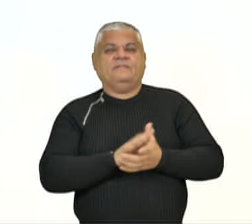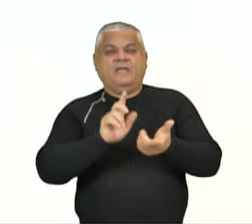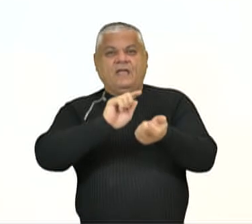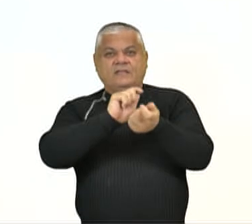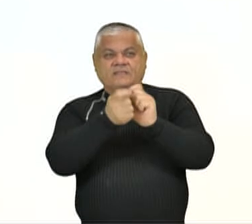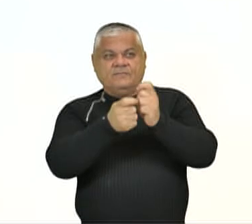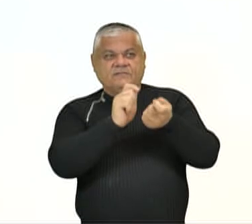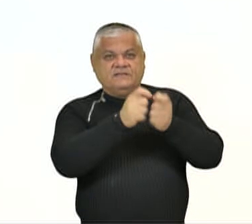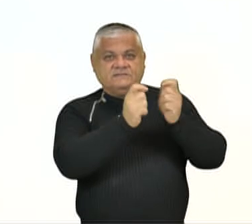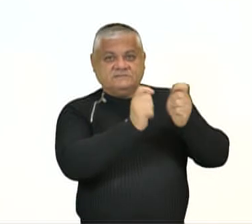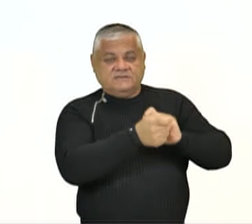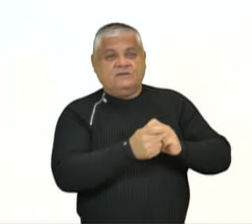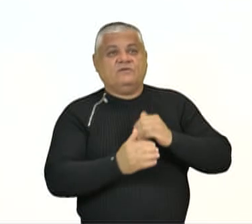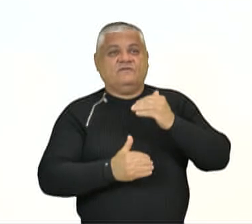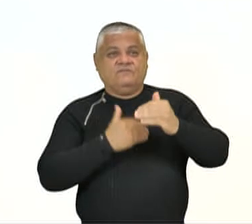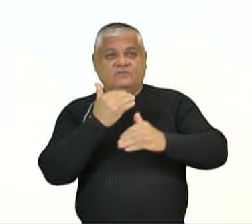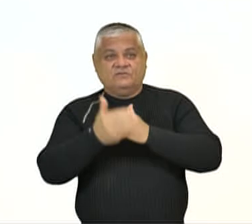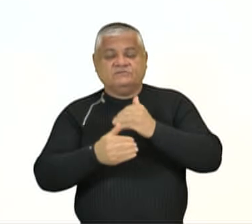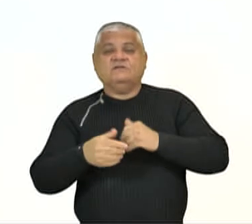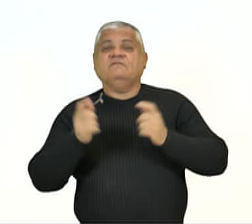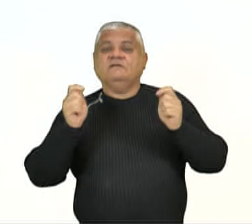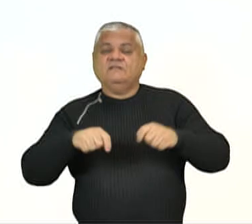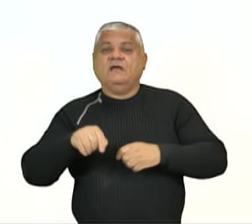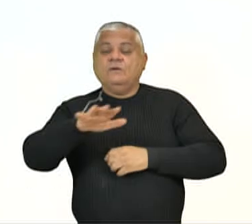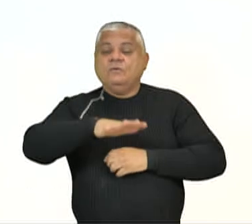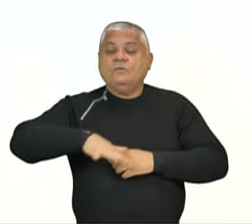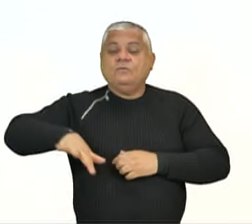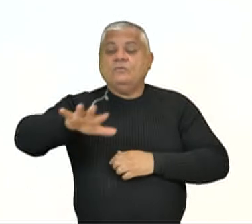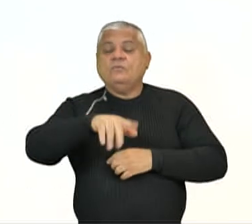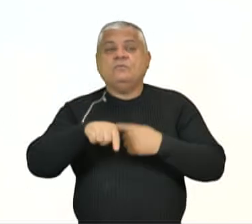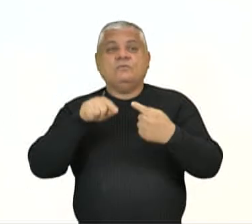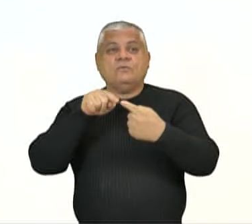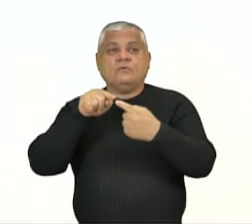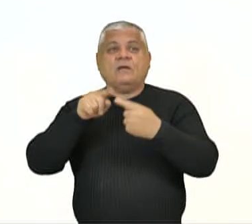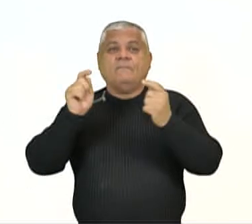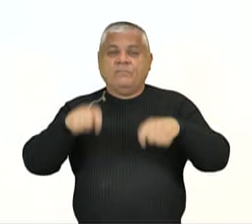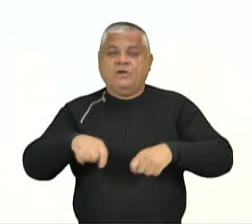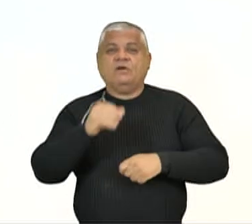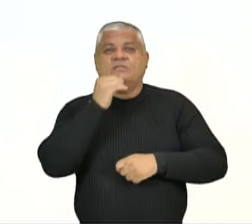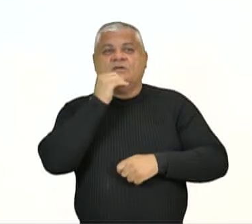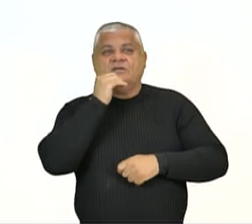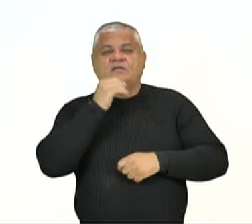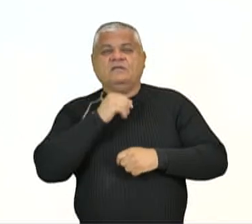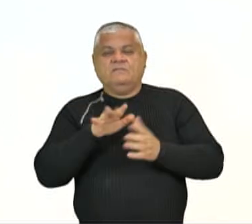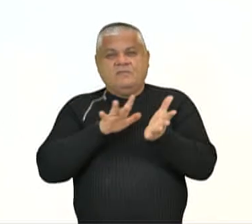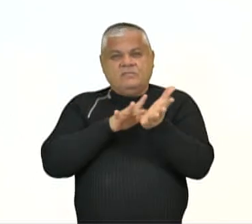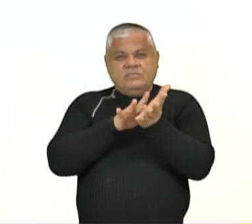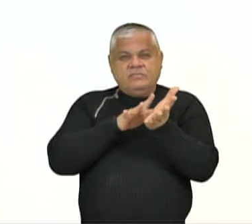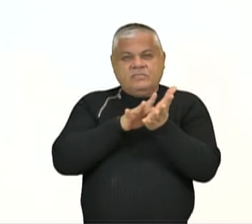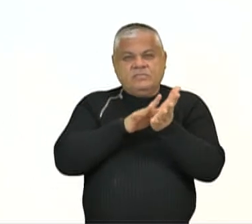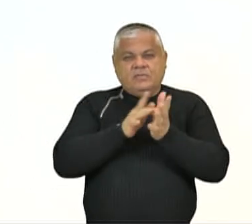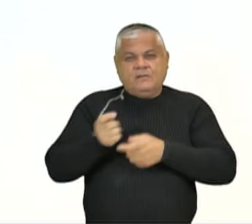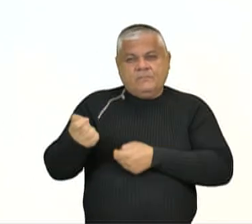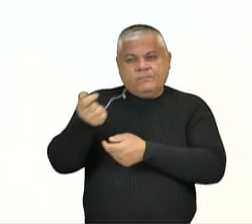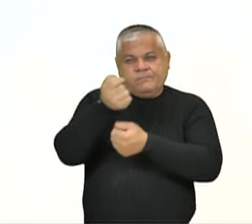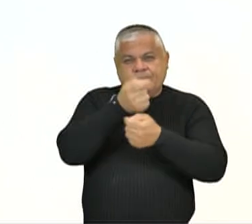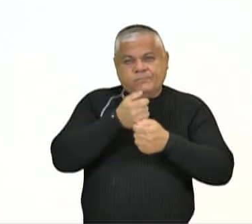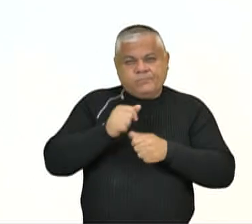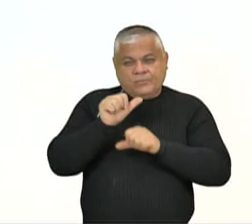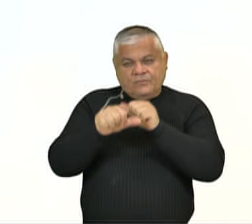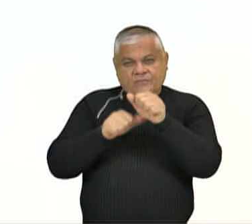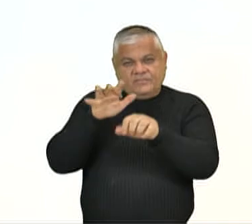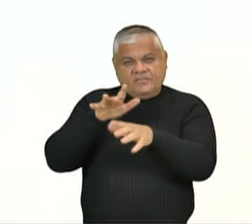adaptações evolutivas que servem para adaptar o indivíduo ao meio, pode ser por camuflagem, quando eles se camuflam no